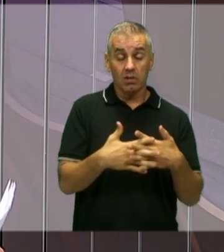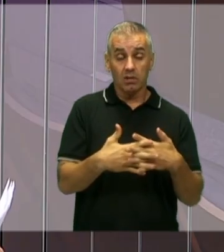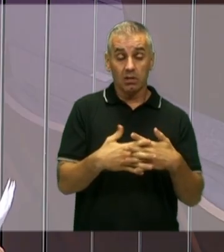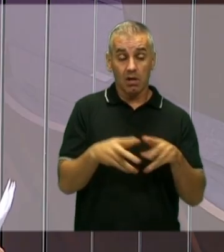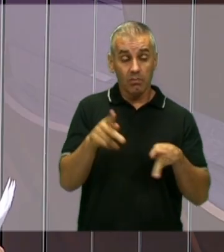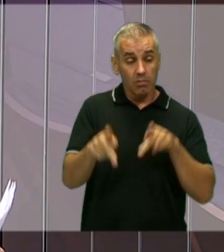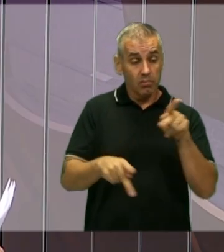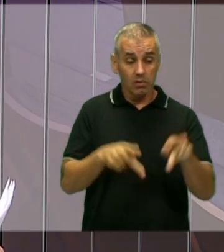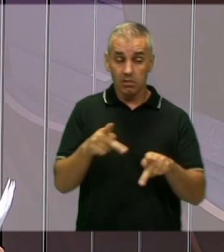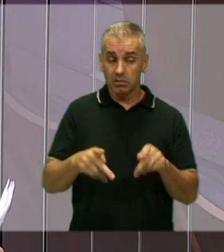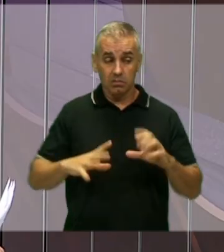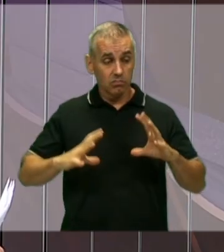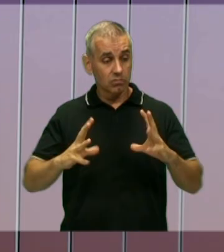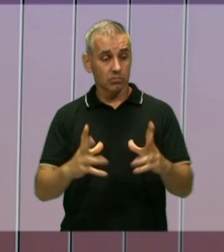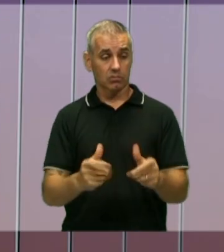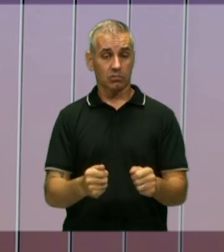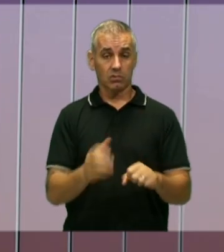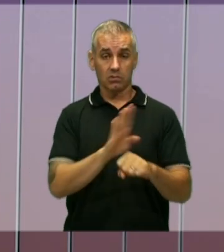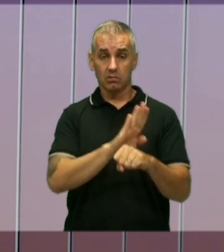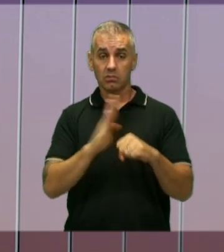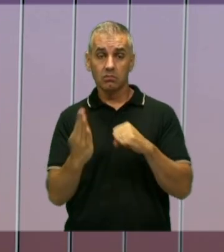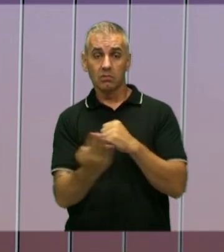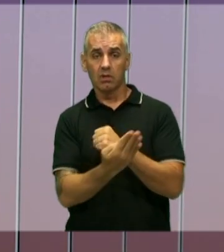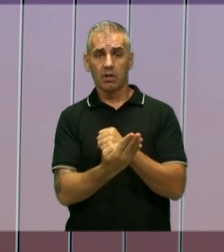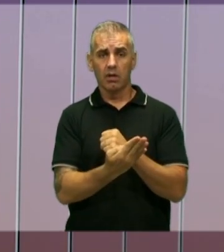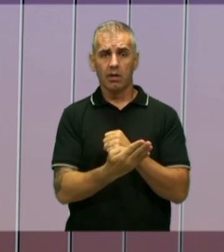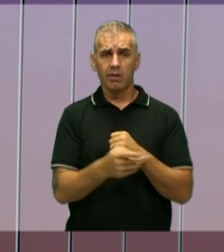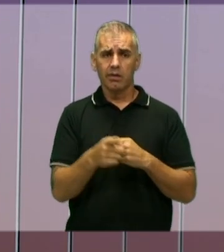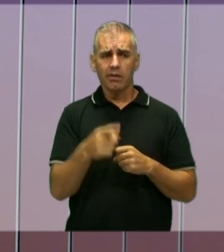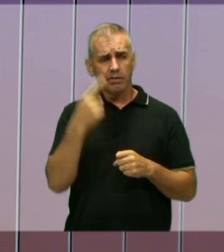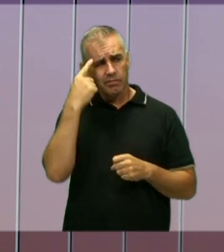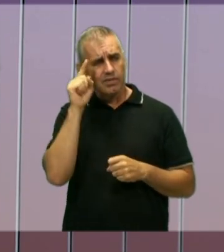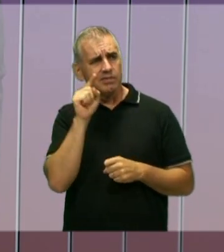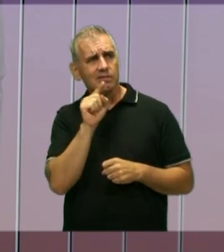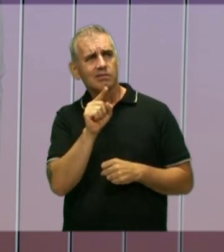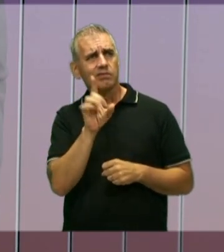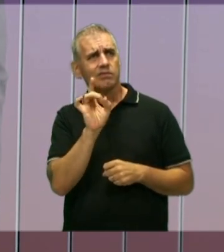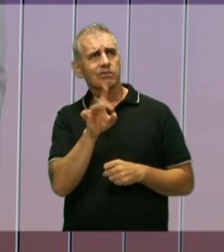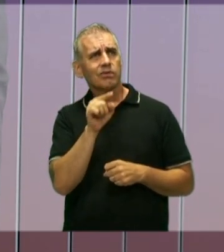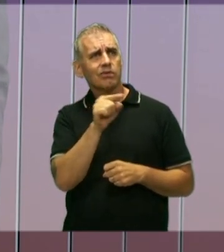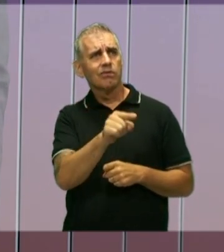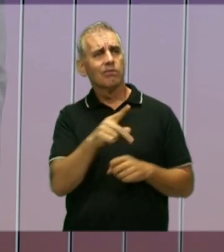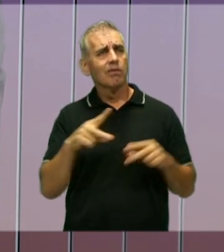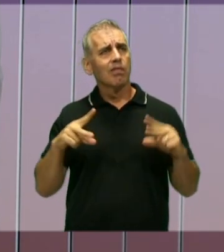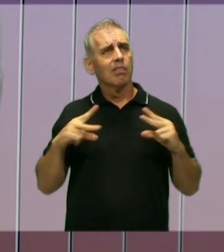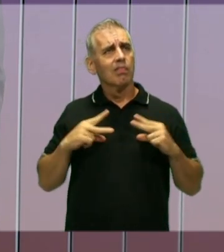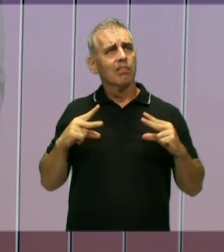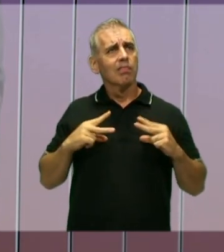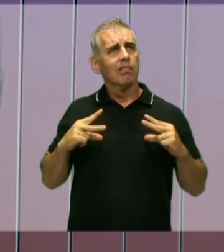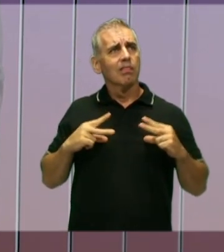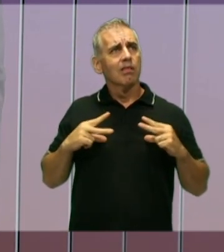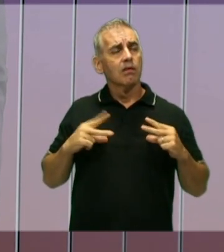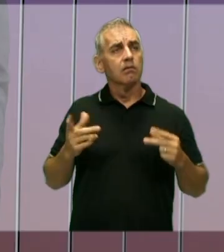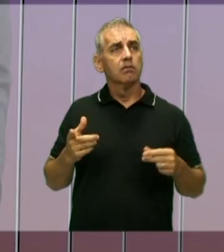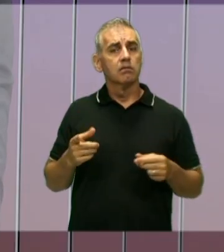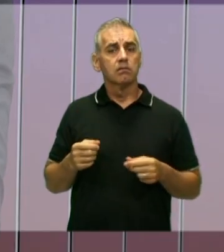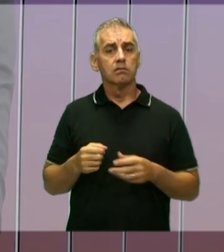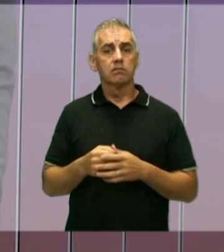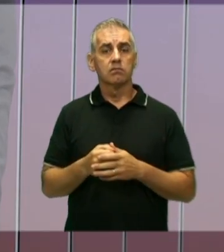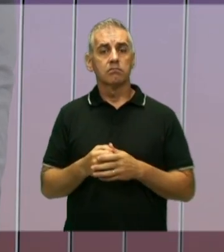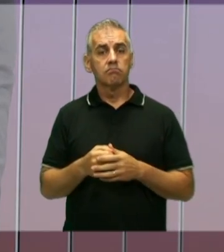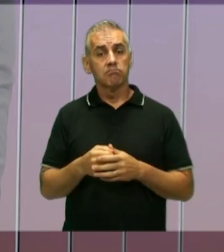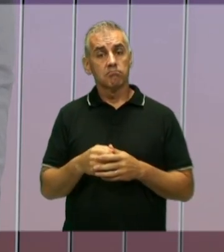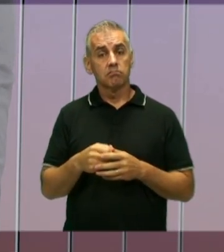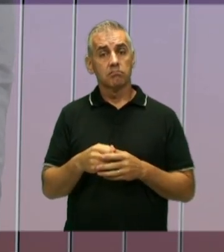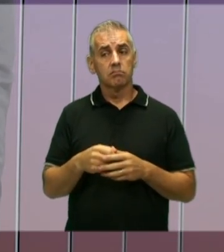inteira em um bairro, por exemplo. Tá, Vitor, mas tu não está pensando no particular, nas pessoas que trabalham no mercado, no comércio?